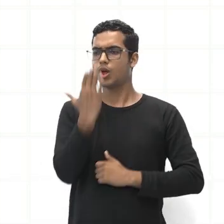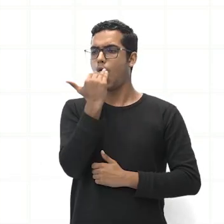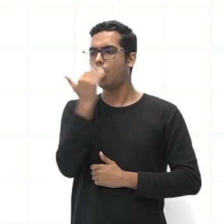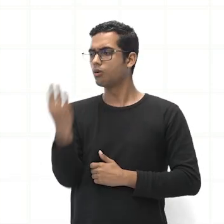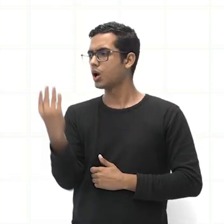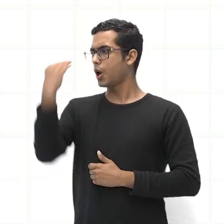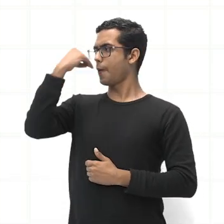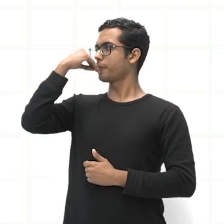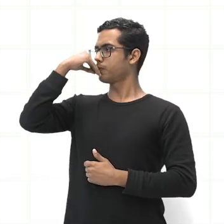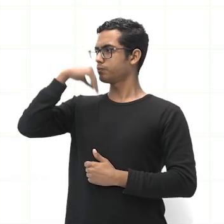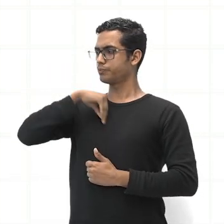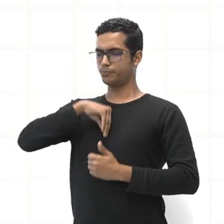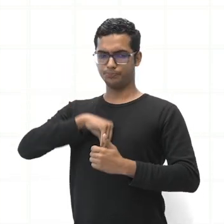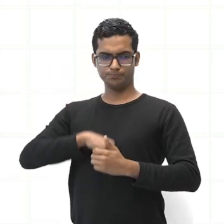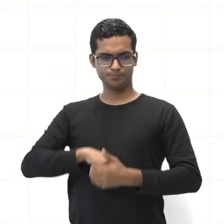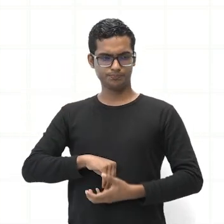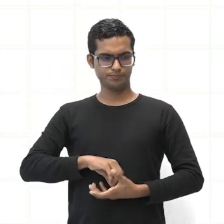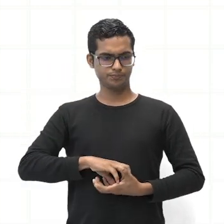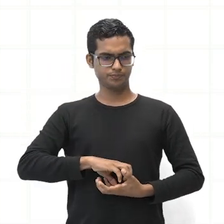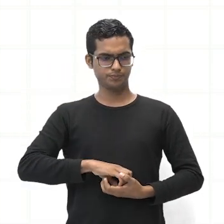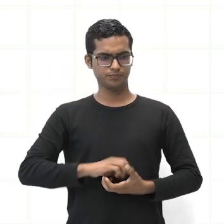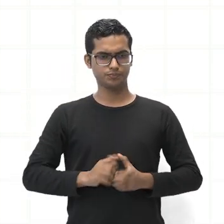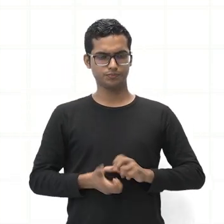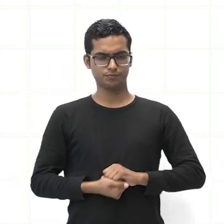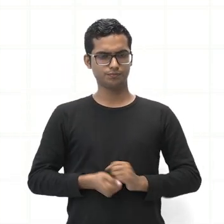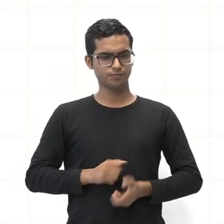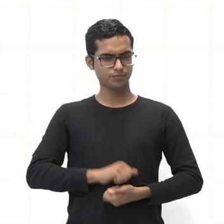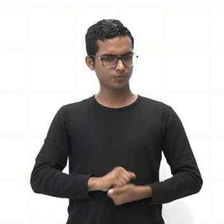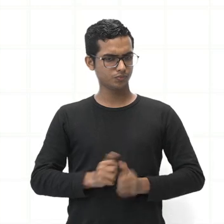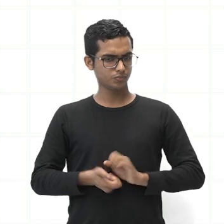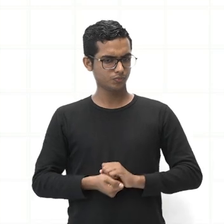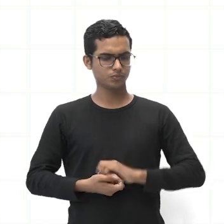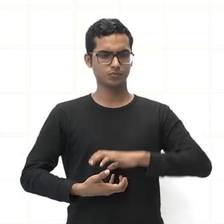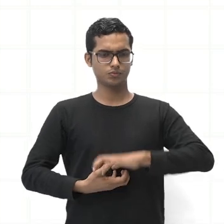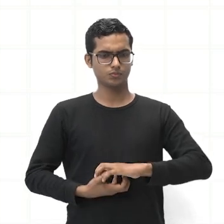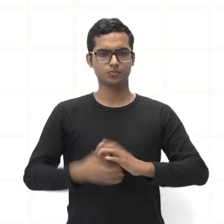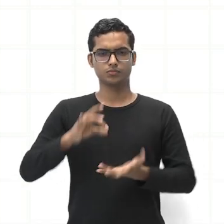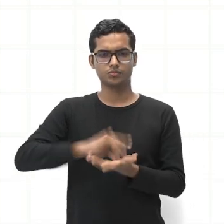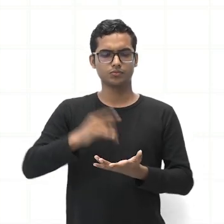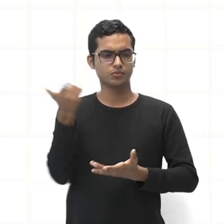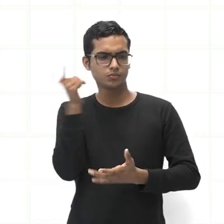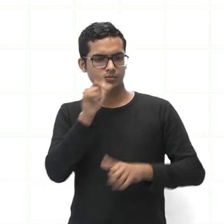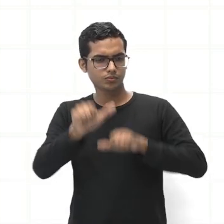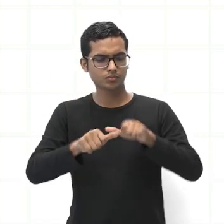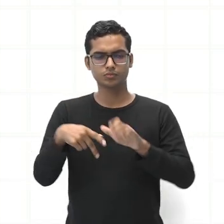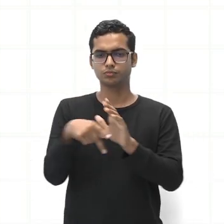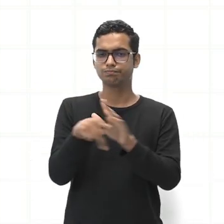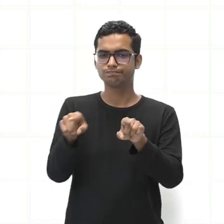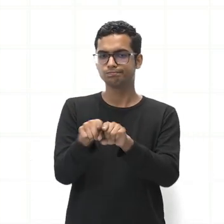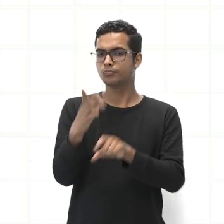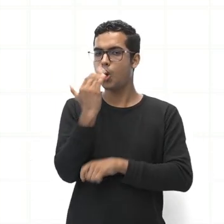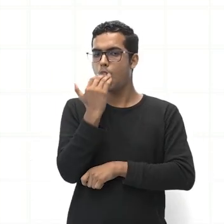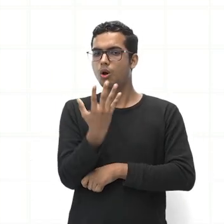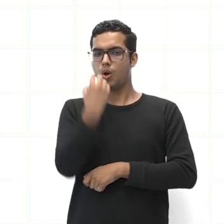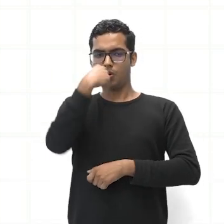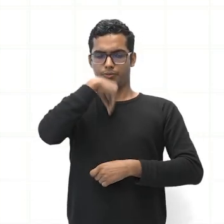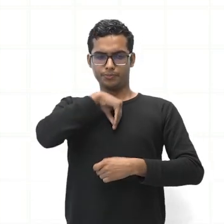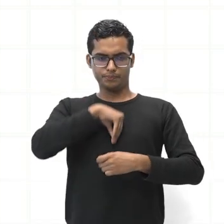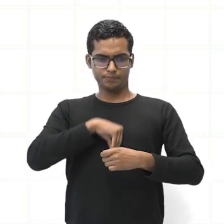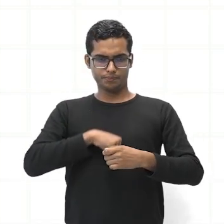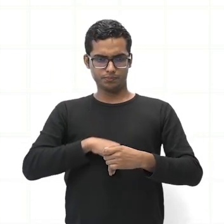de digestão, aonde nós conseguimos a transformação do nosso alimento